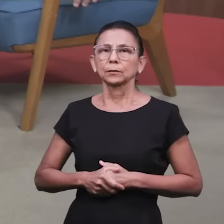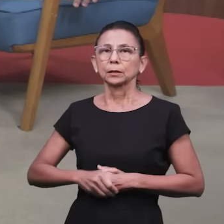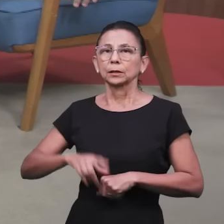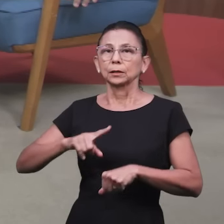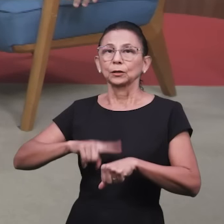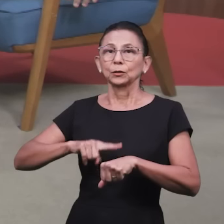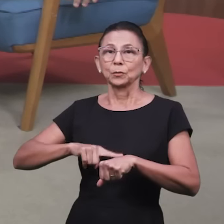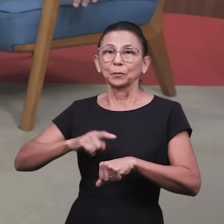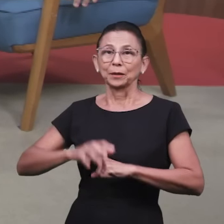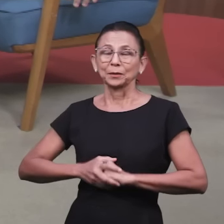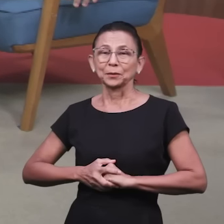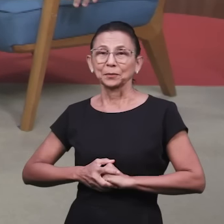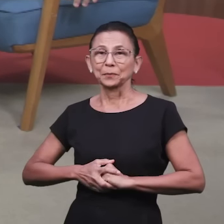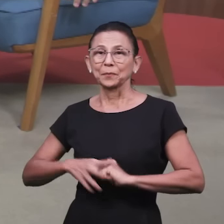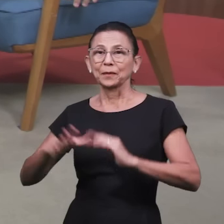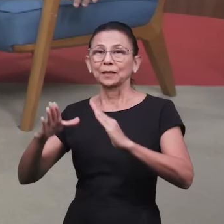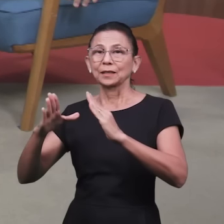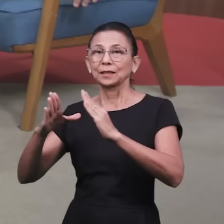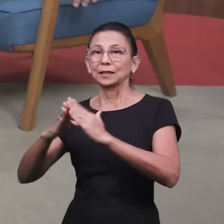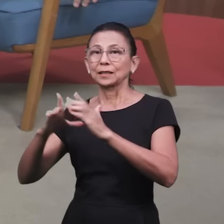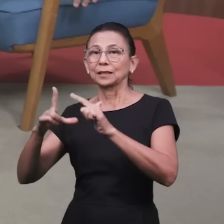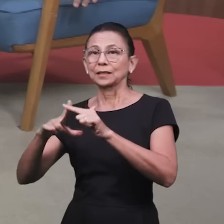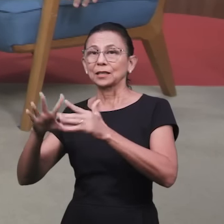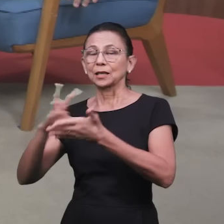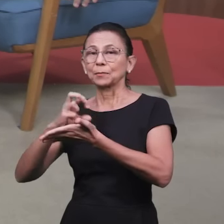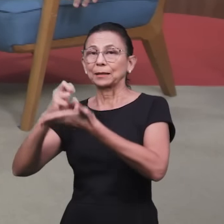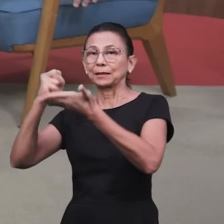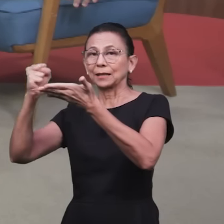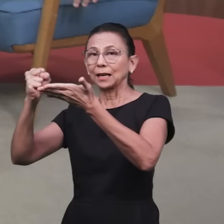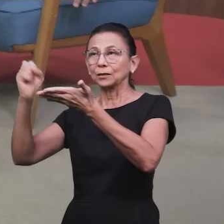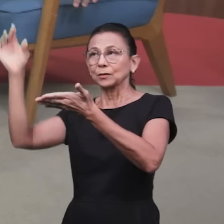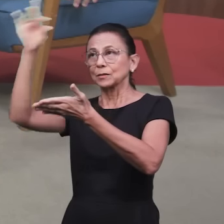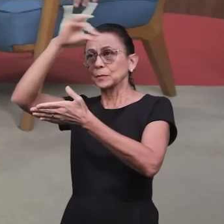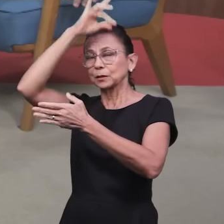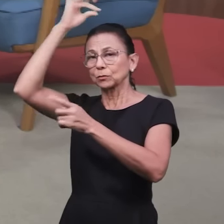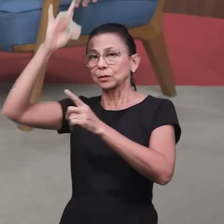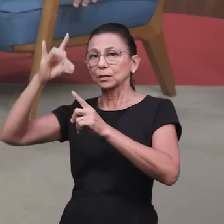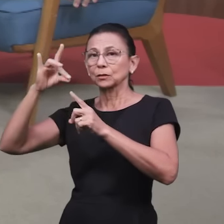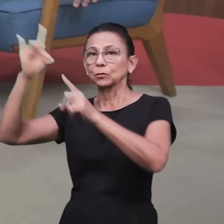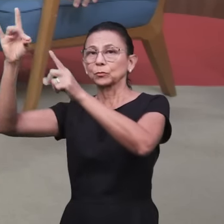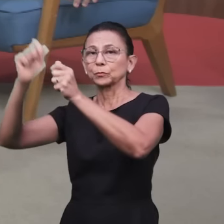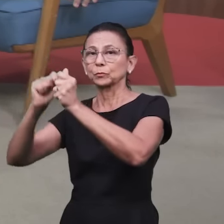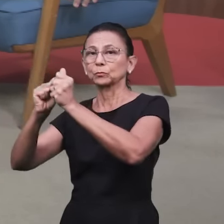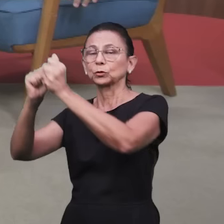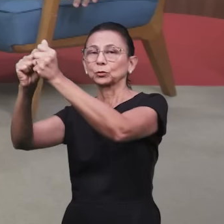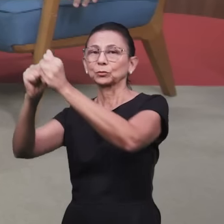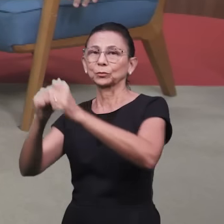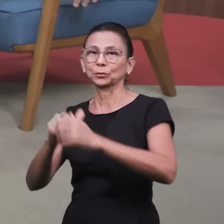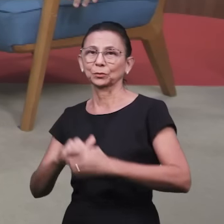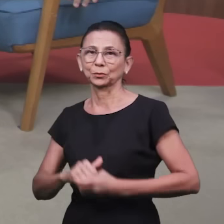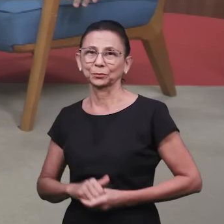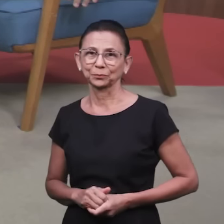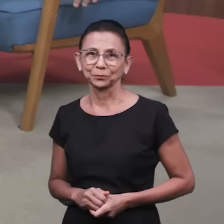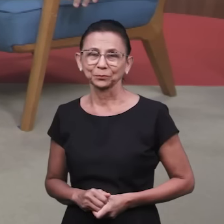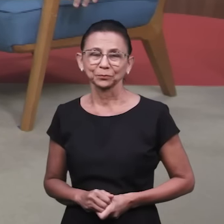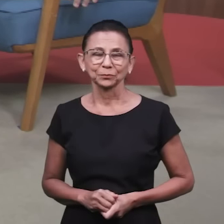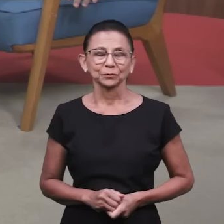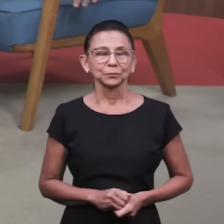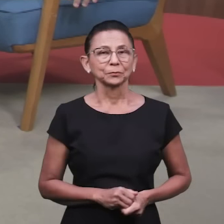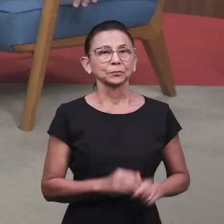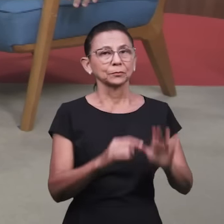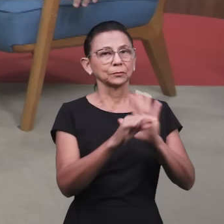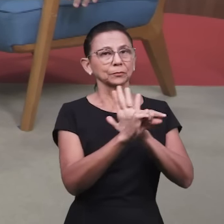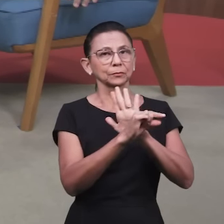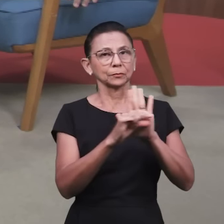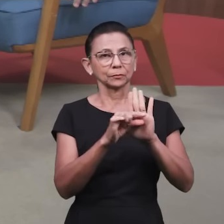entregar a igreja nos braços do noivo, vai ser revelado o iníquo. Então, esse versículo aí